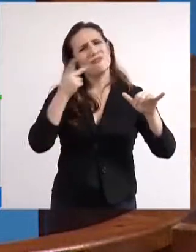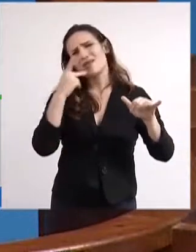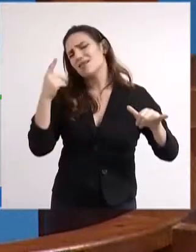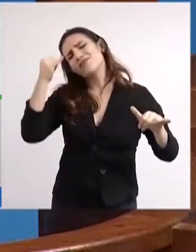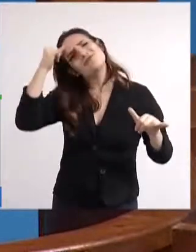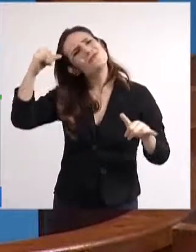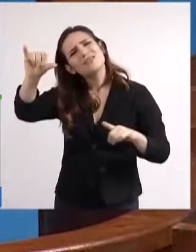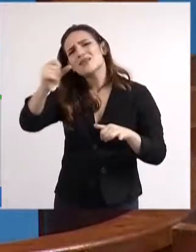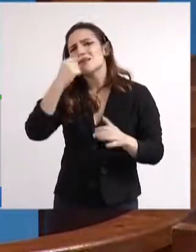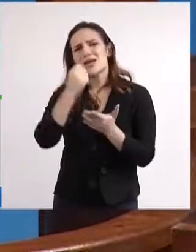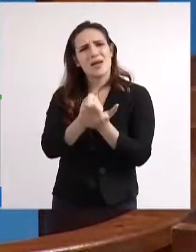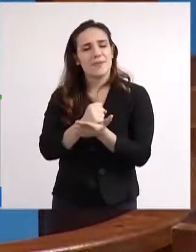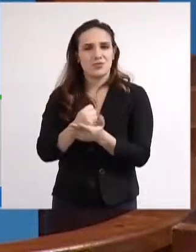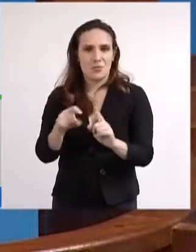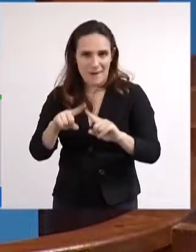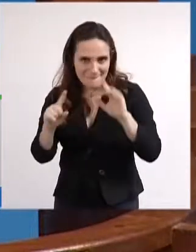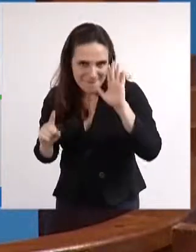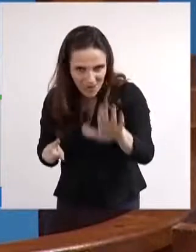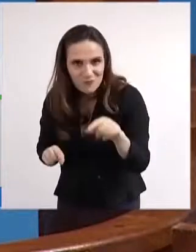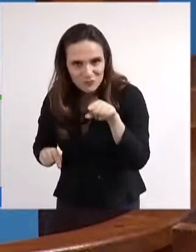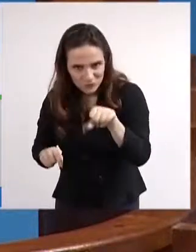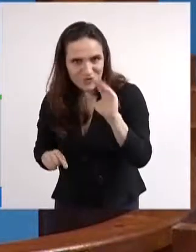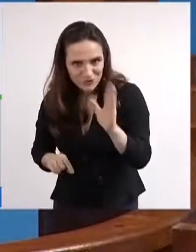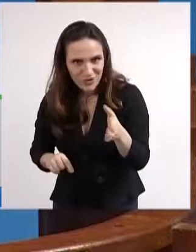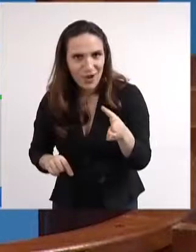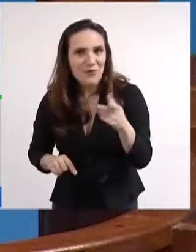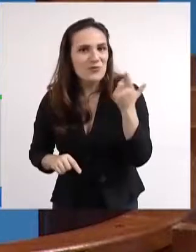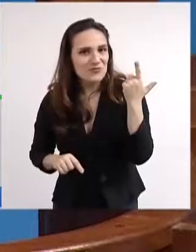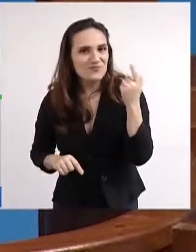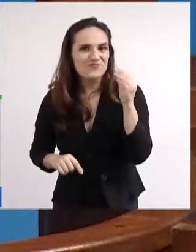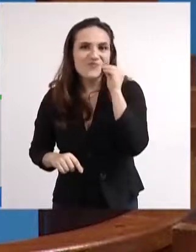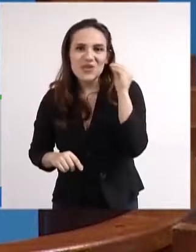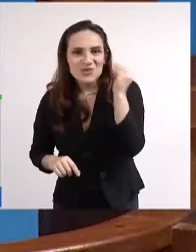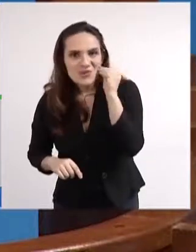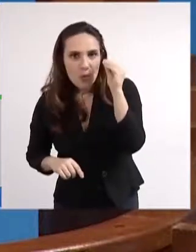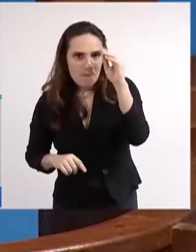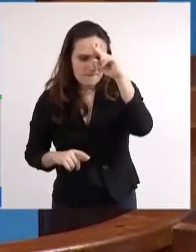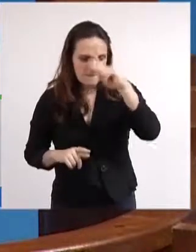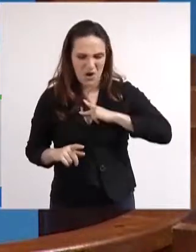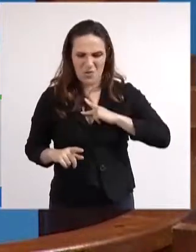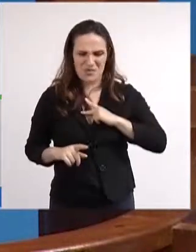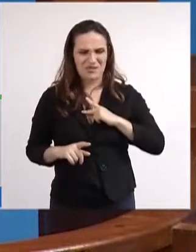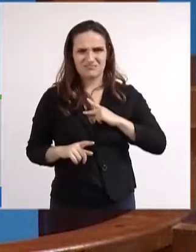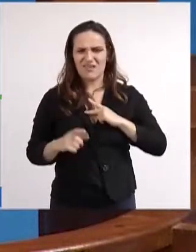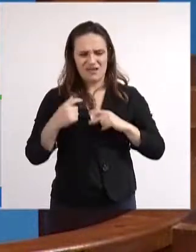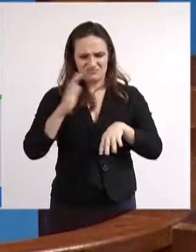quem é de nós que nunca tentou resolver o problema de saúde que está passando indo à